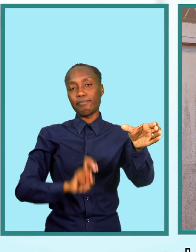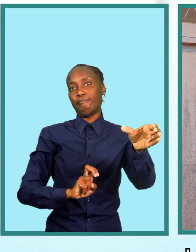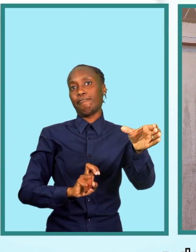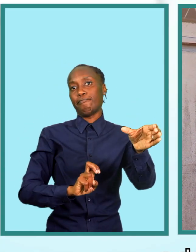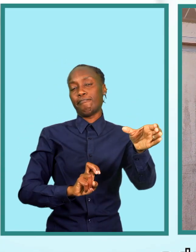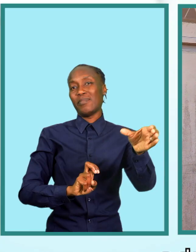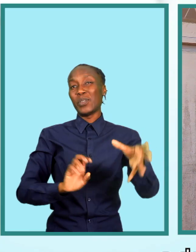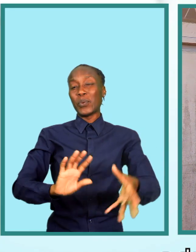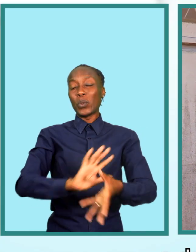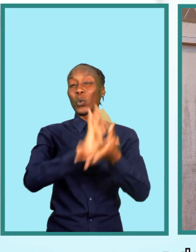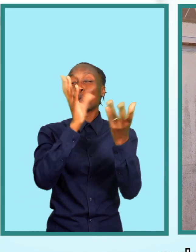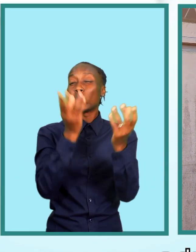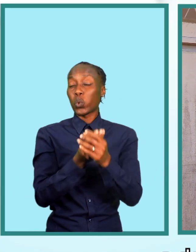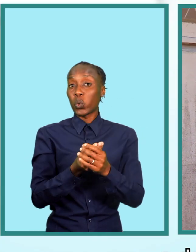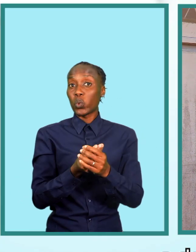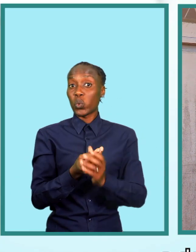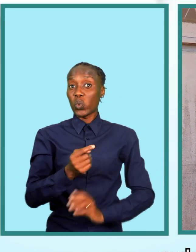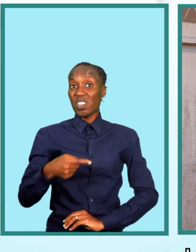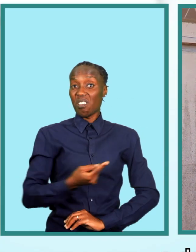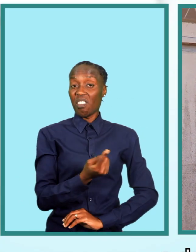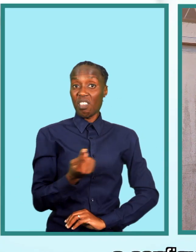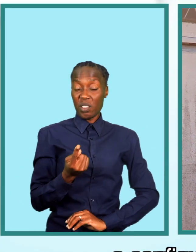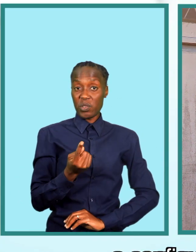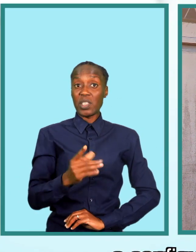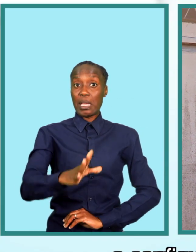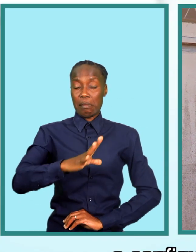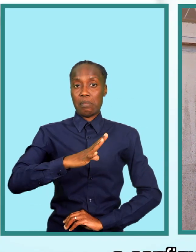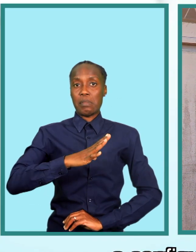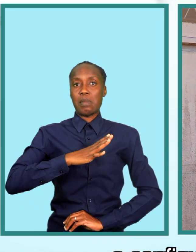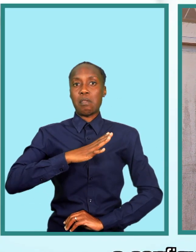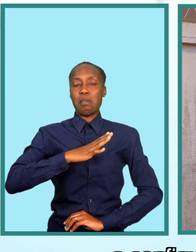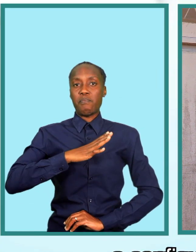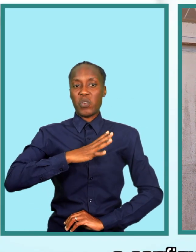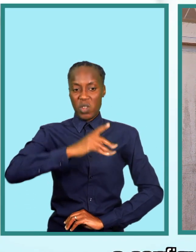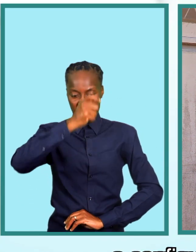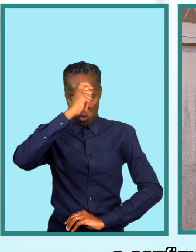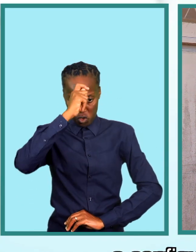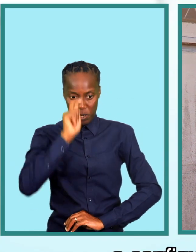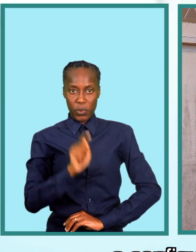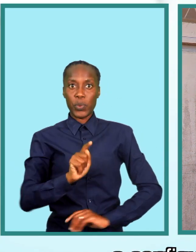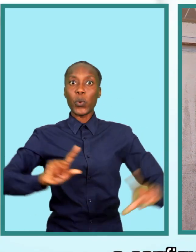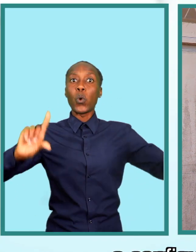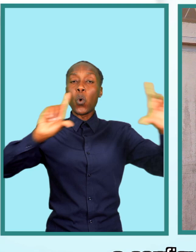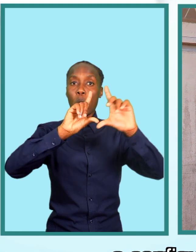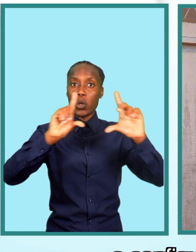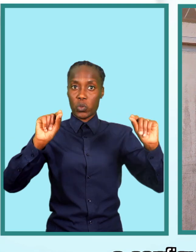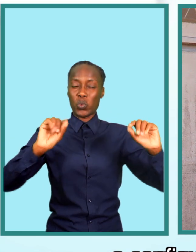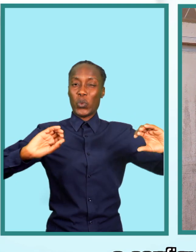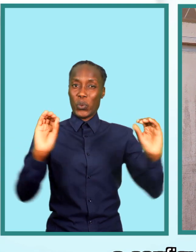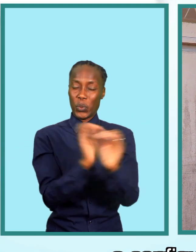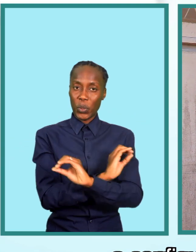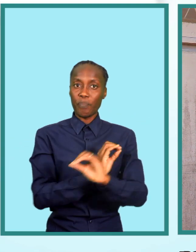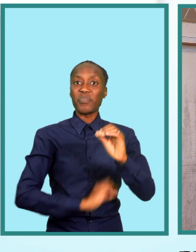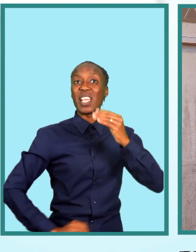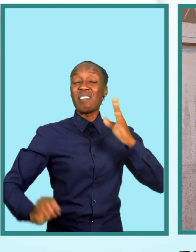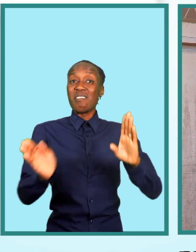Estado. Toda a configuração de violência baseada no gênero e não só, que vai acontecer na